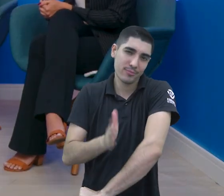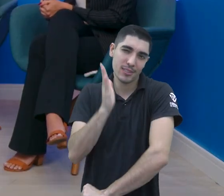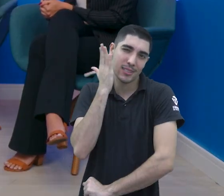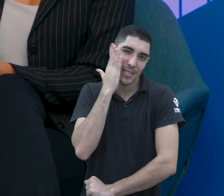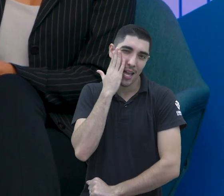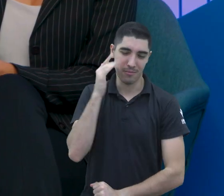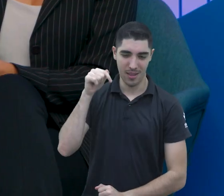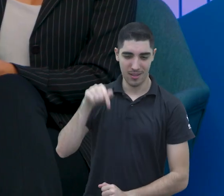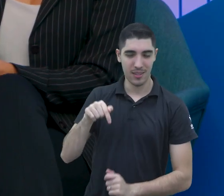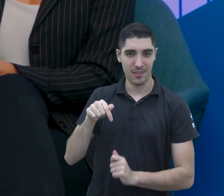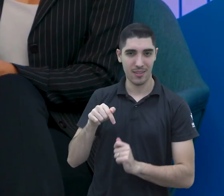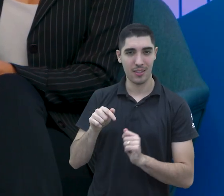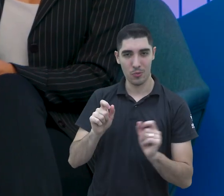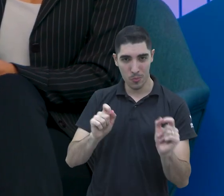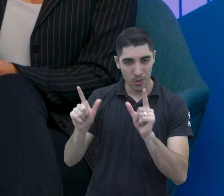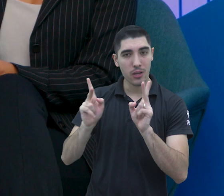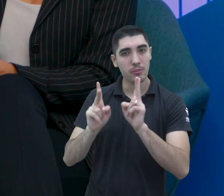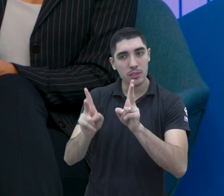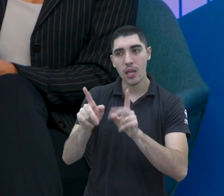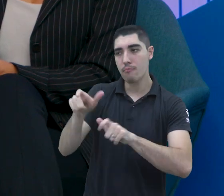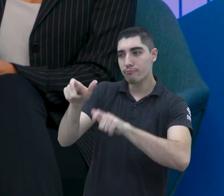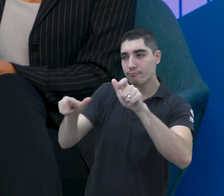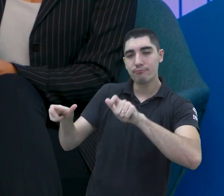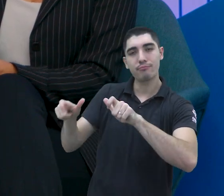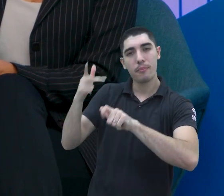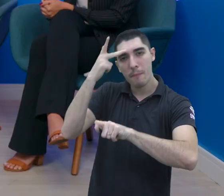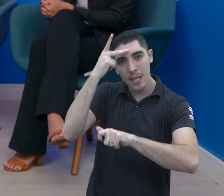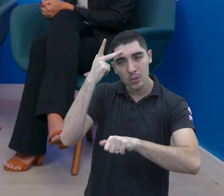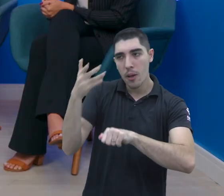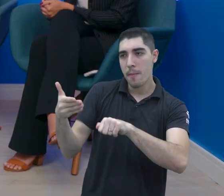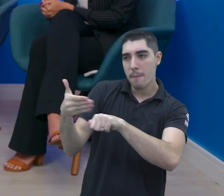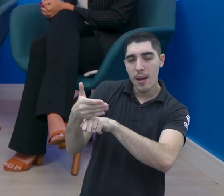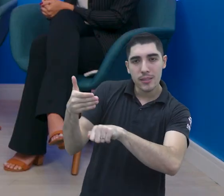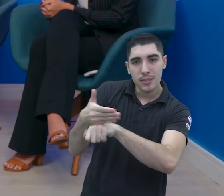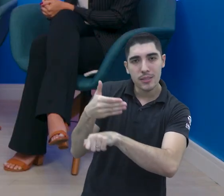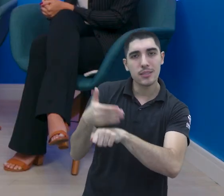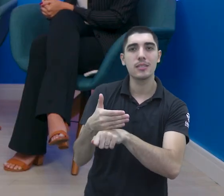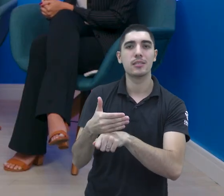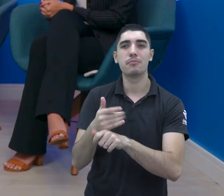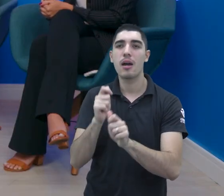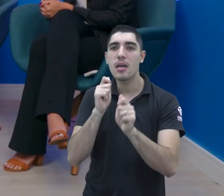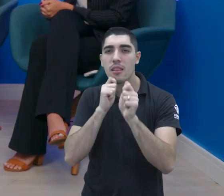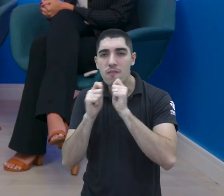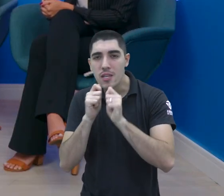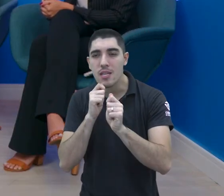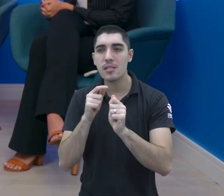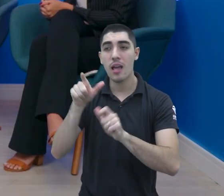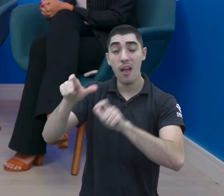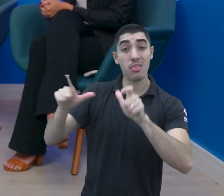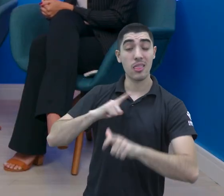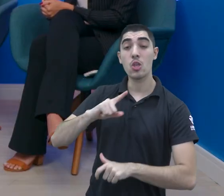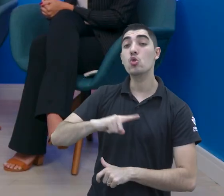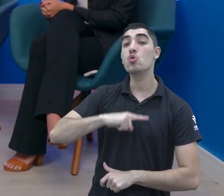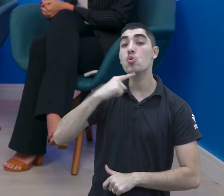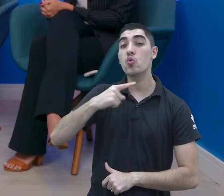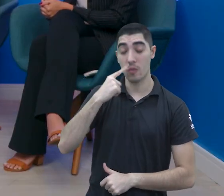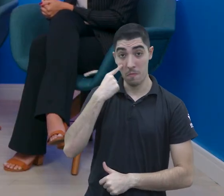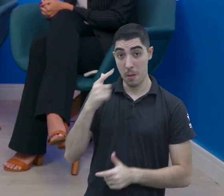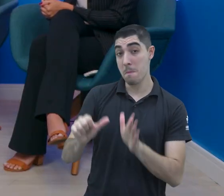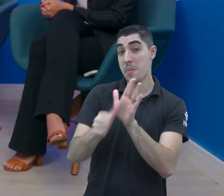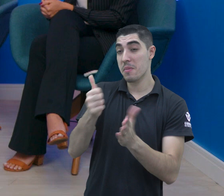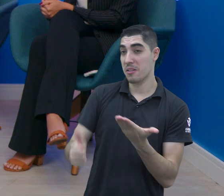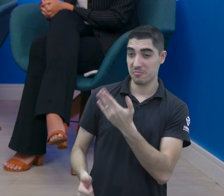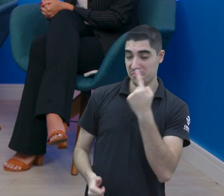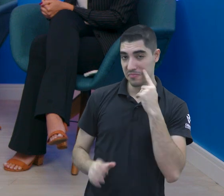acostumou, né? Aqui na nossa entrevista sempre tem a participação da população, né, das pessoas nas ruas. Então, vamos conferir a